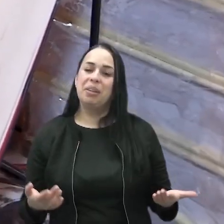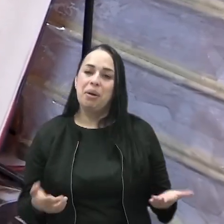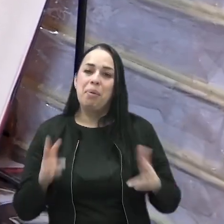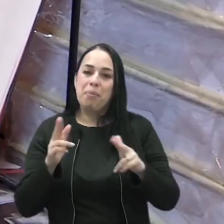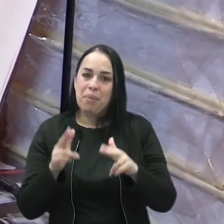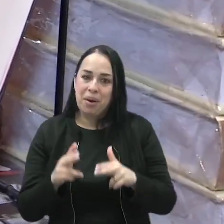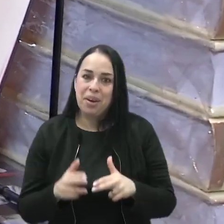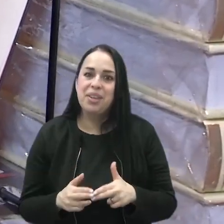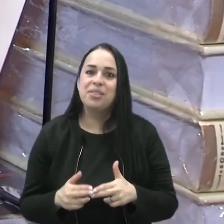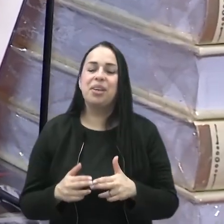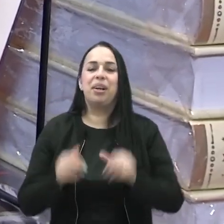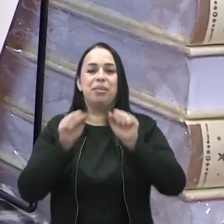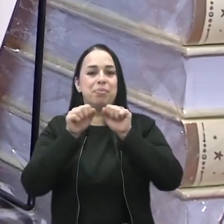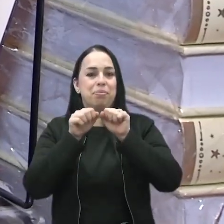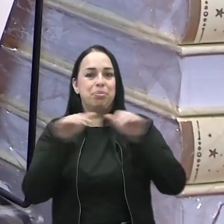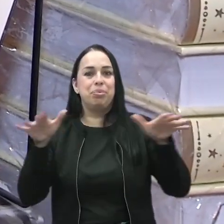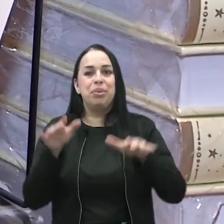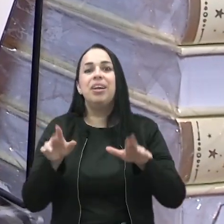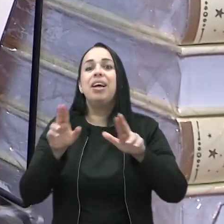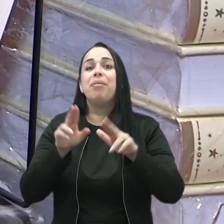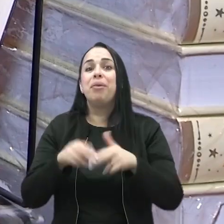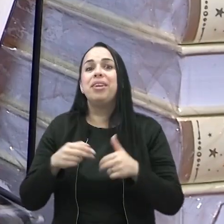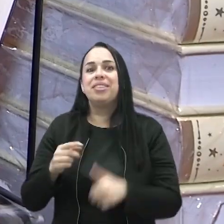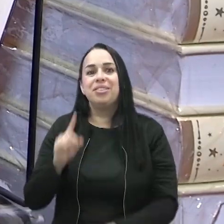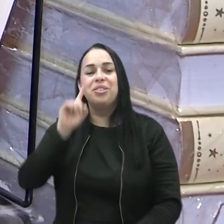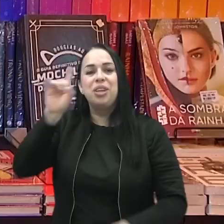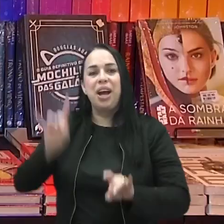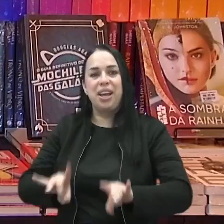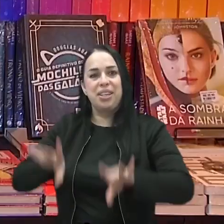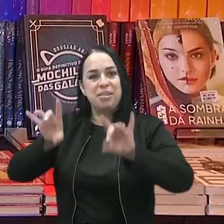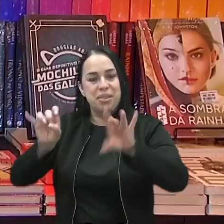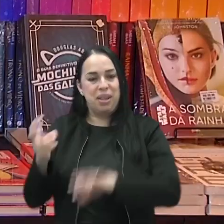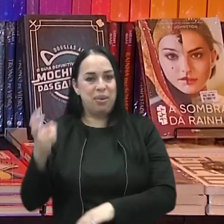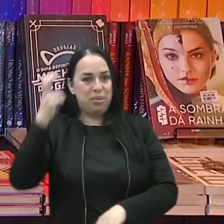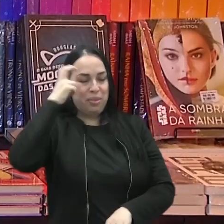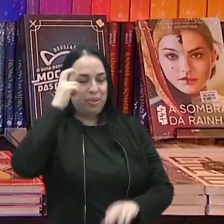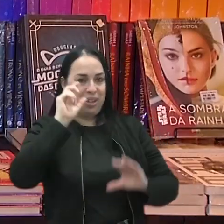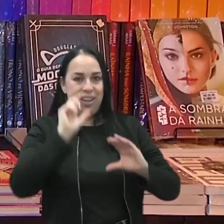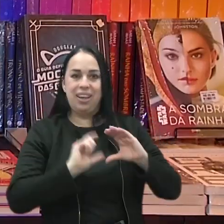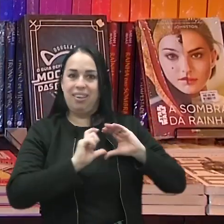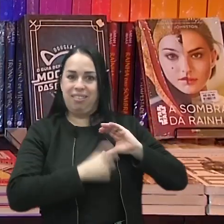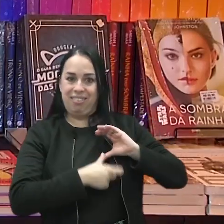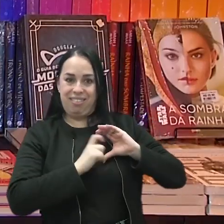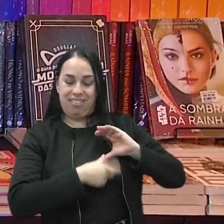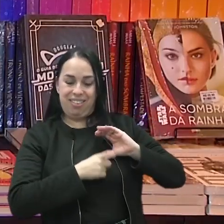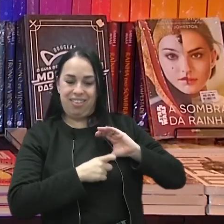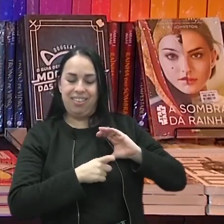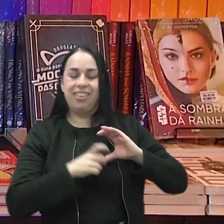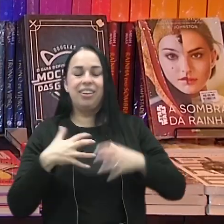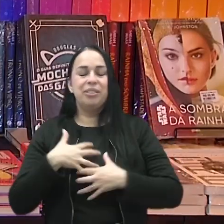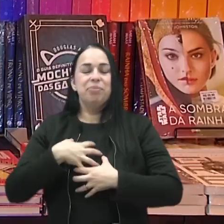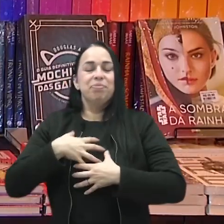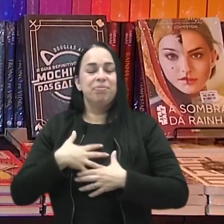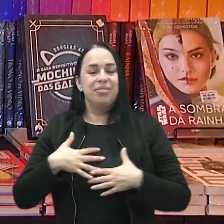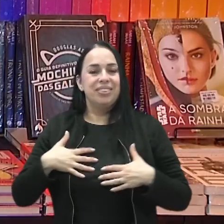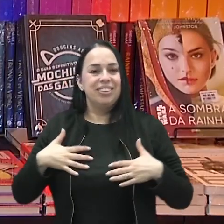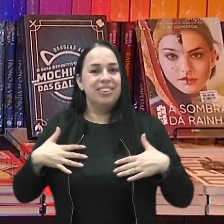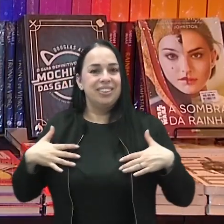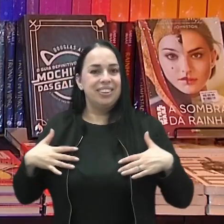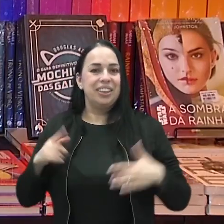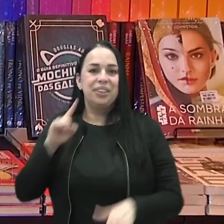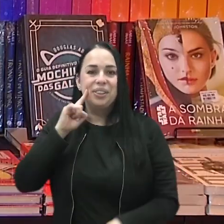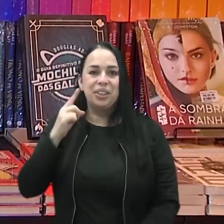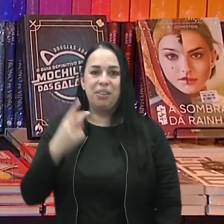por acaso que os geeks ganharam um dia só deles. O Dia da Cultura Geek, também conhecido como Dia do Orgulho Nerd,